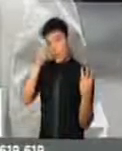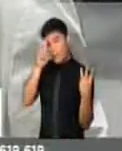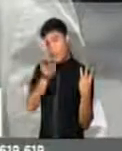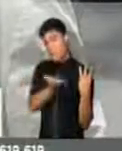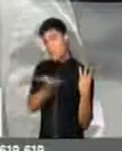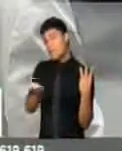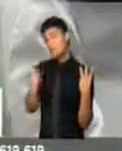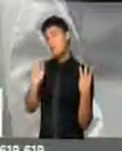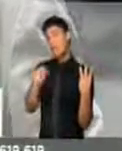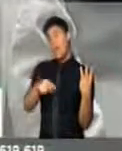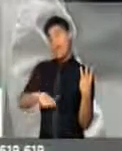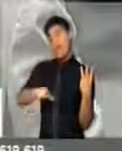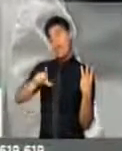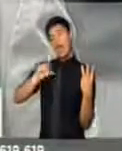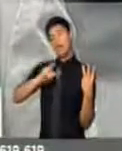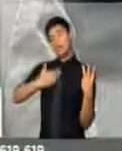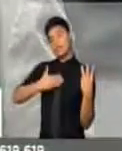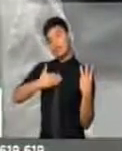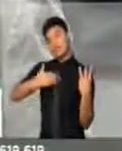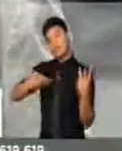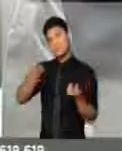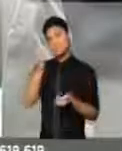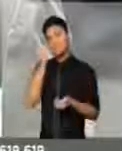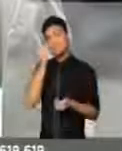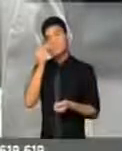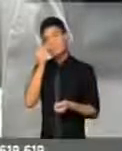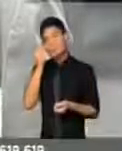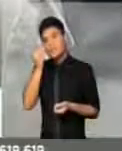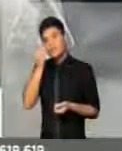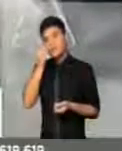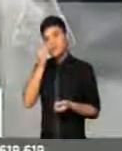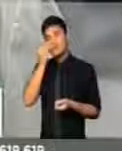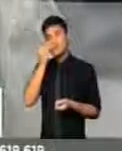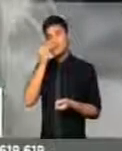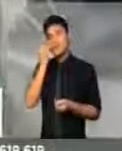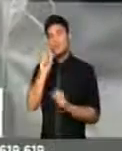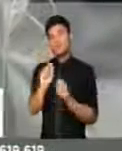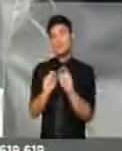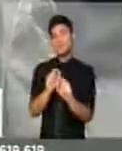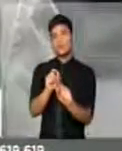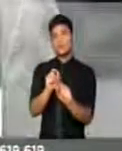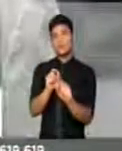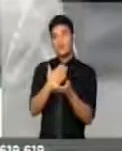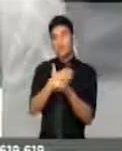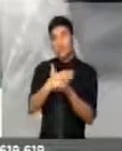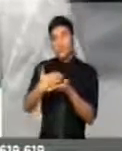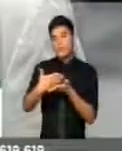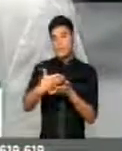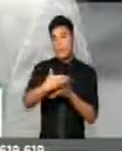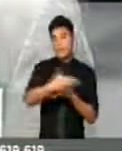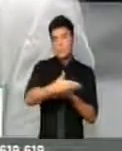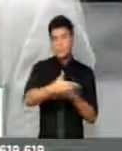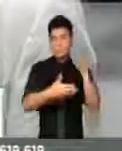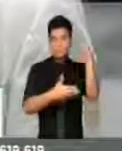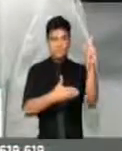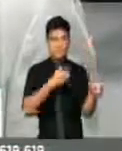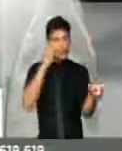que nós começamos aqui numa tentativa de abrir diálogo pela